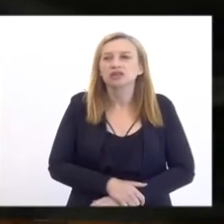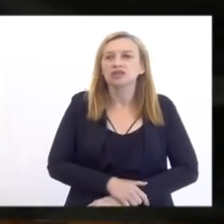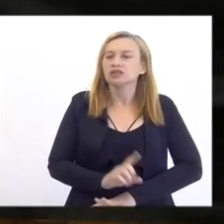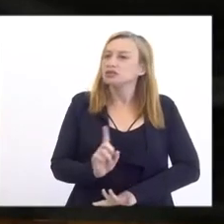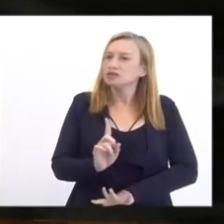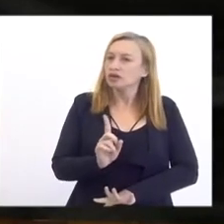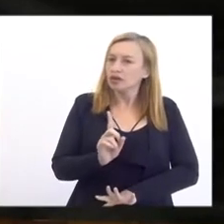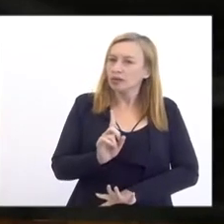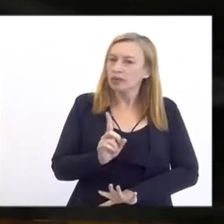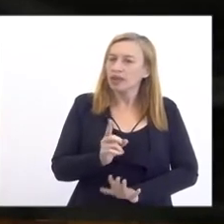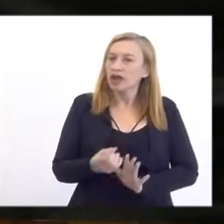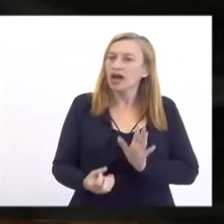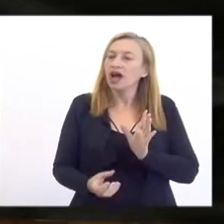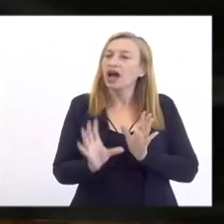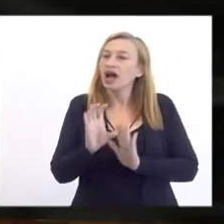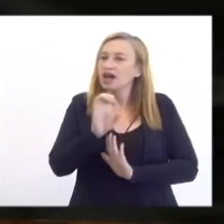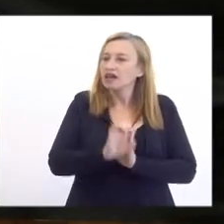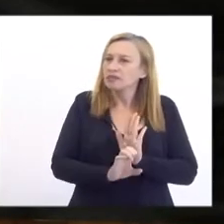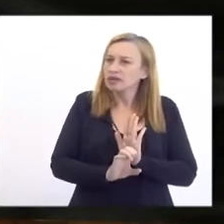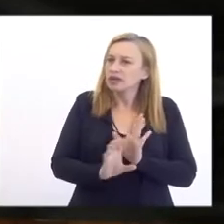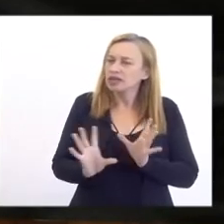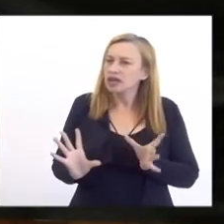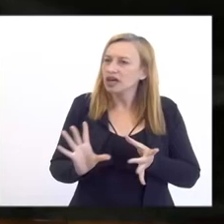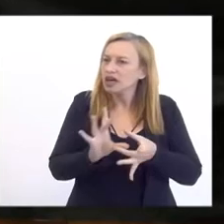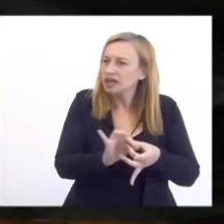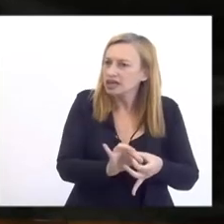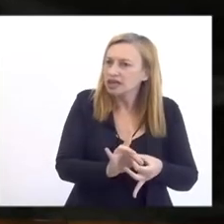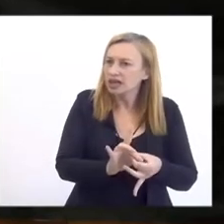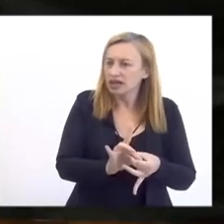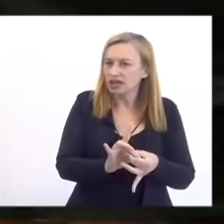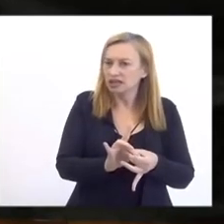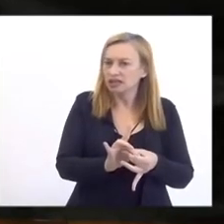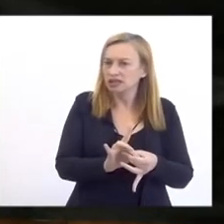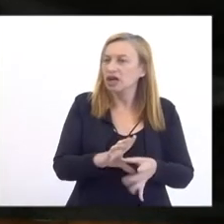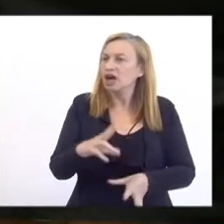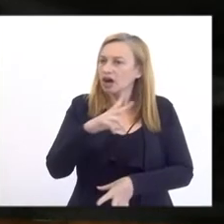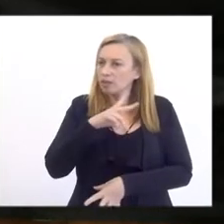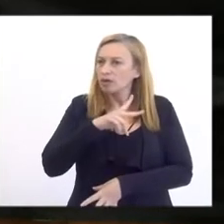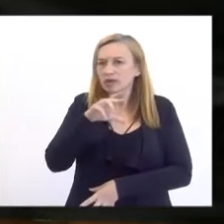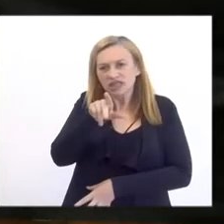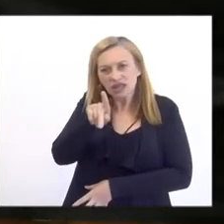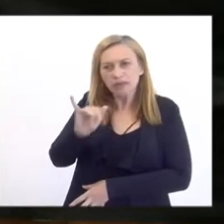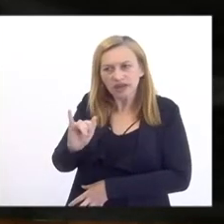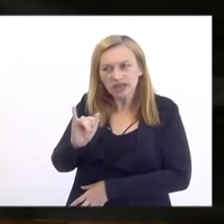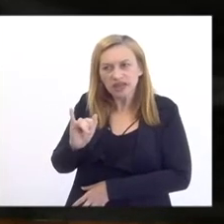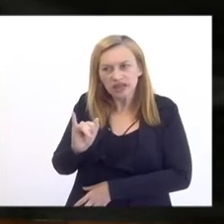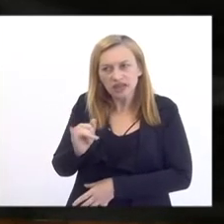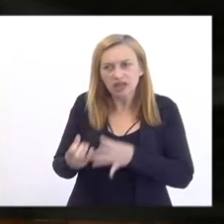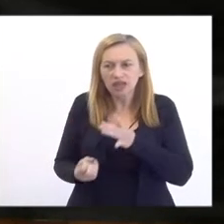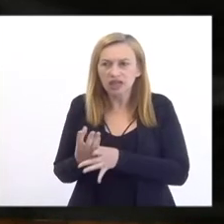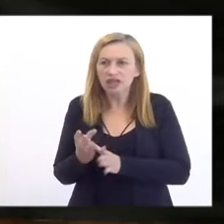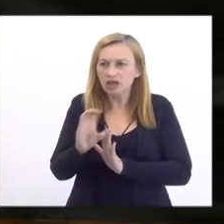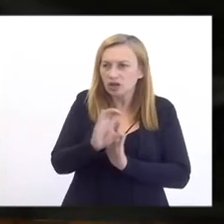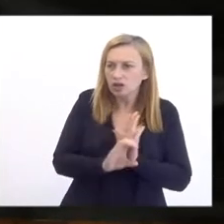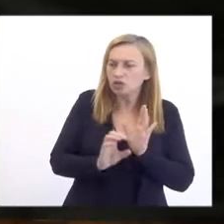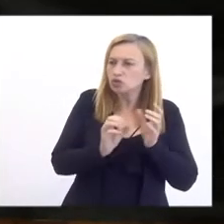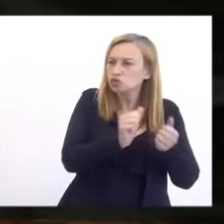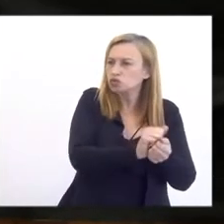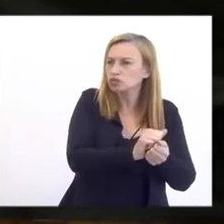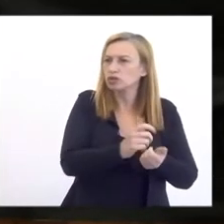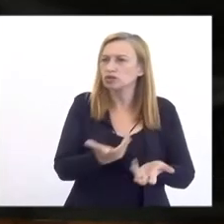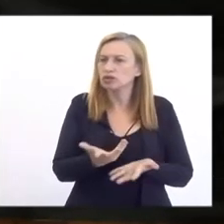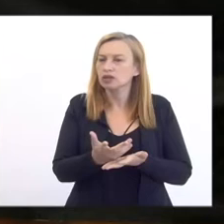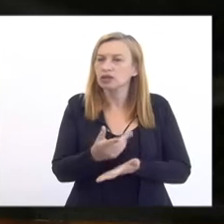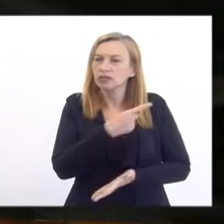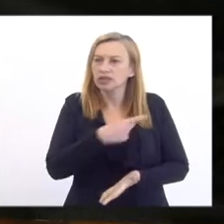A emenda incorporada ao parecer. Sim, a própria CPI faz. Incorpora.